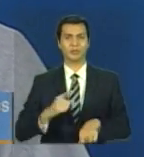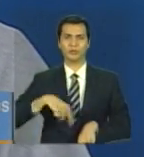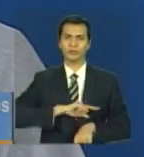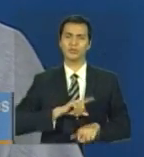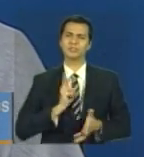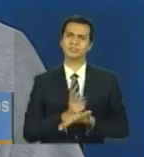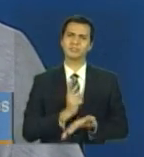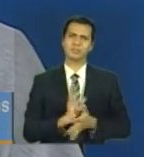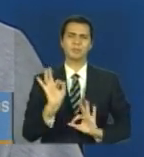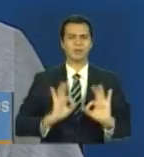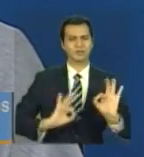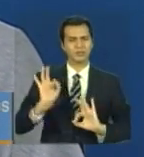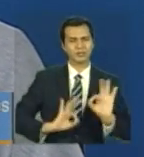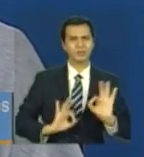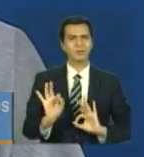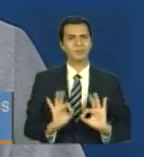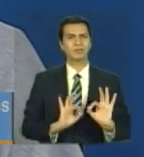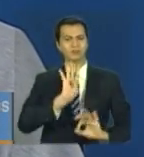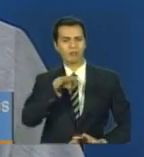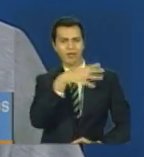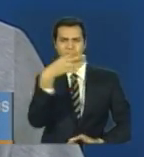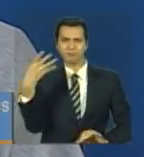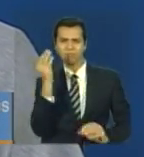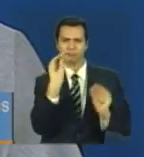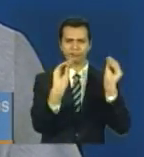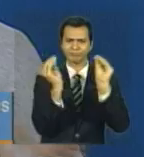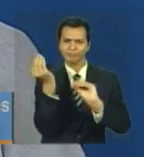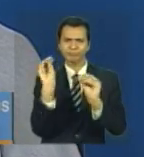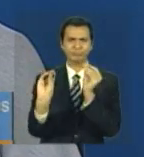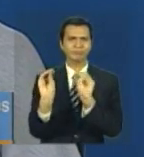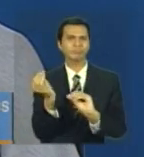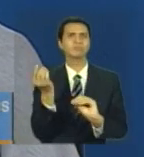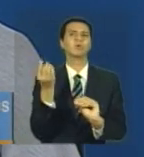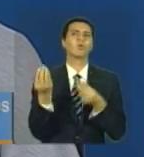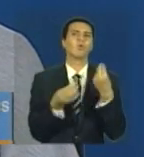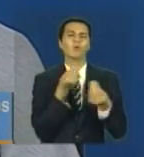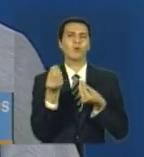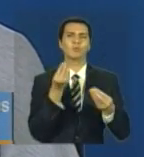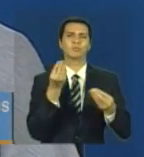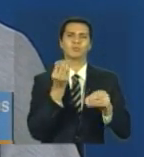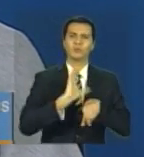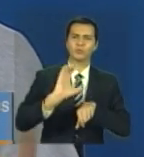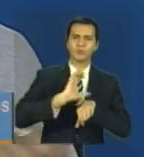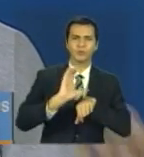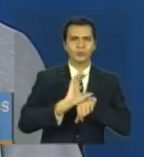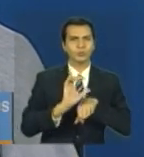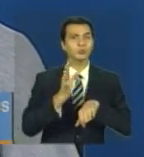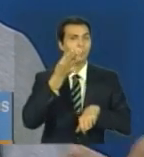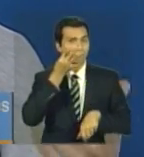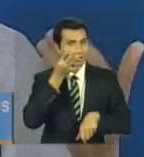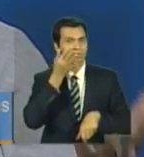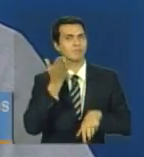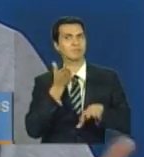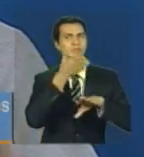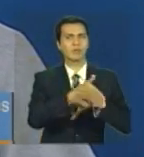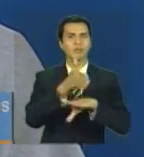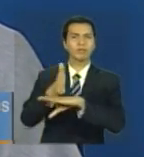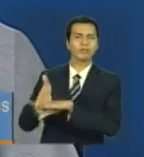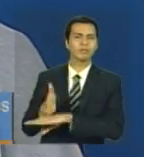de calendário de atividades presenciais, né, junto com o diretor João Tadeu, que especialmente